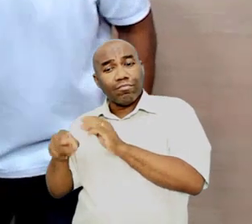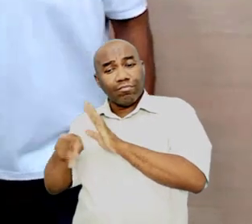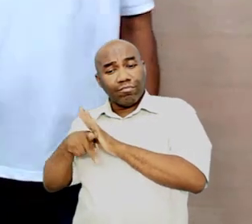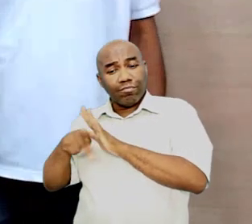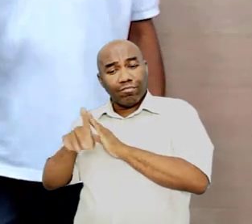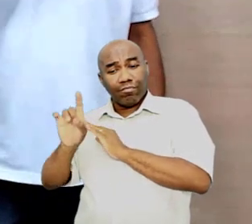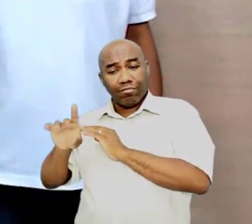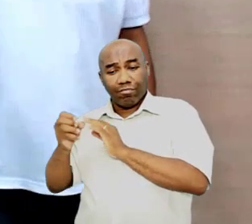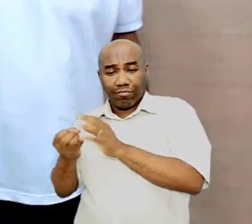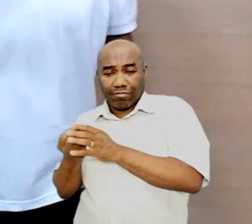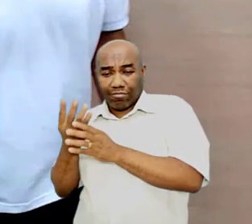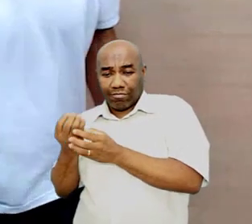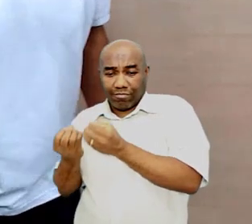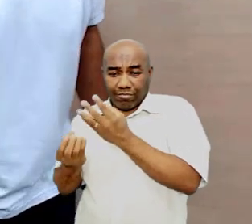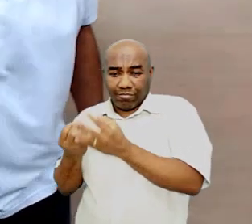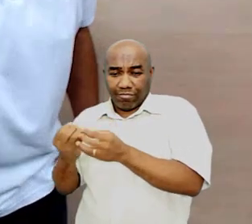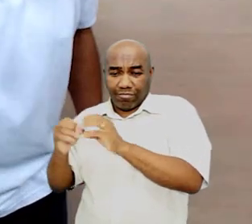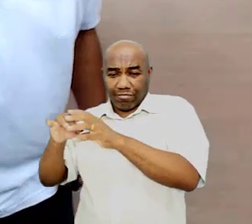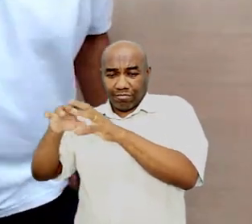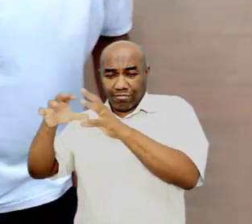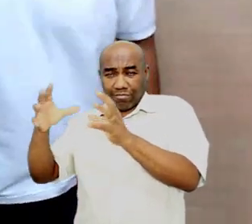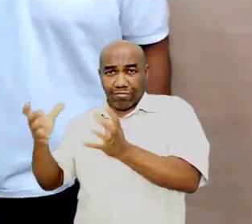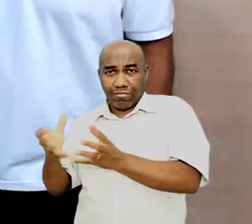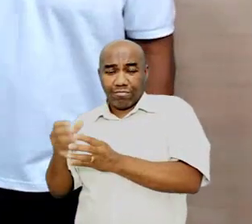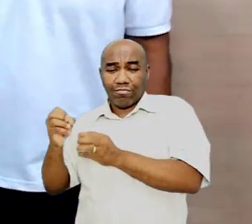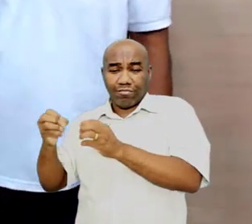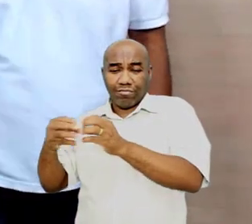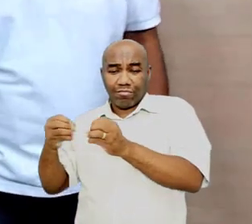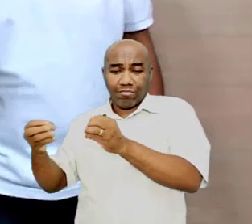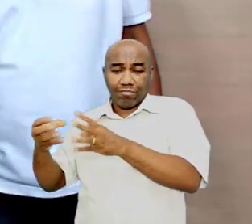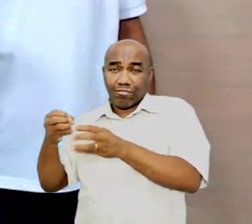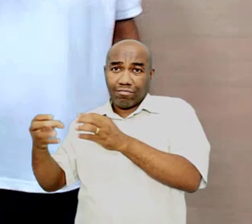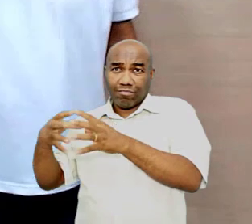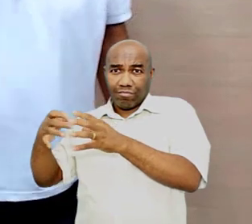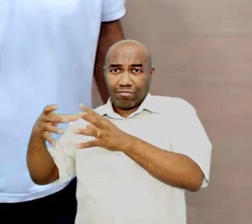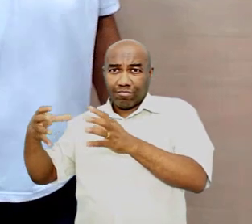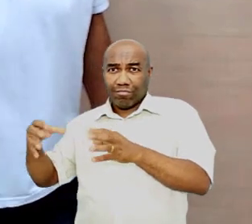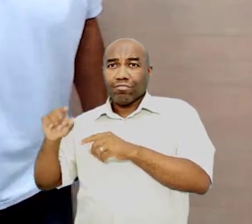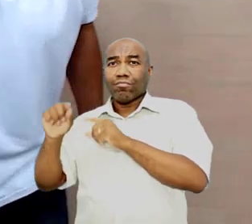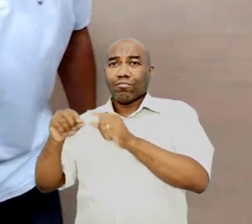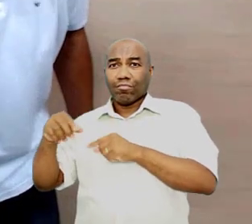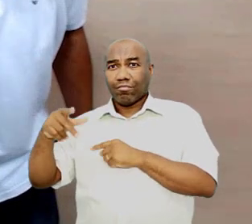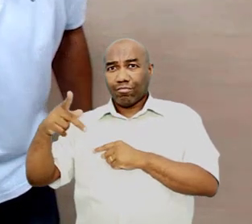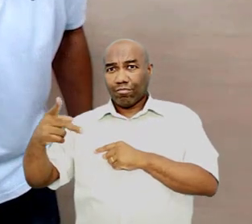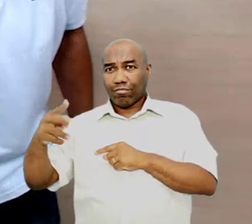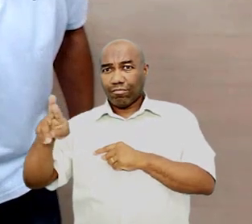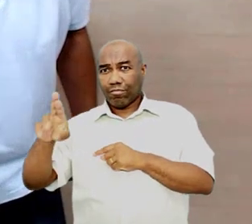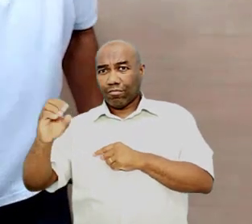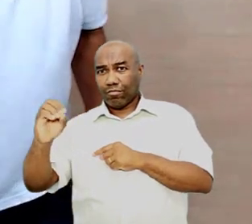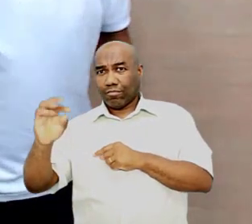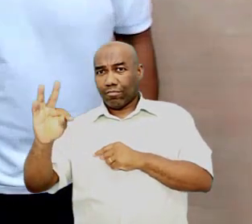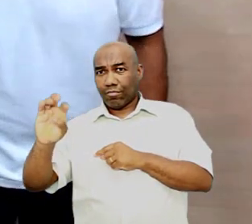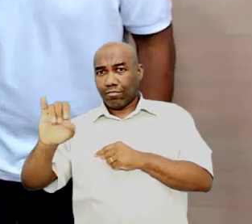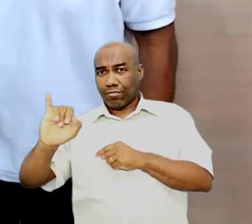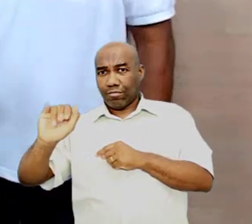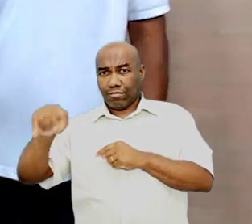o vírus tem o grande segredo para produzir essas proteínas.